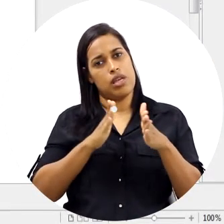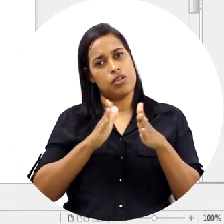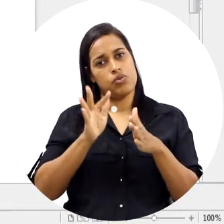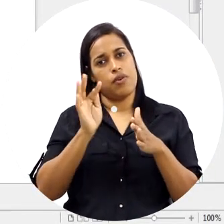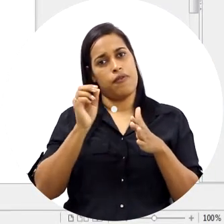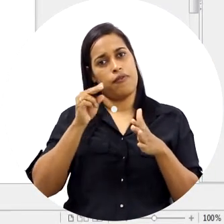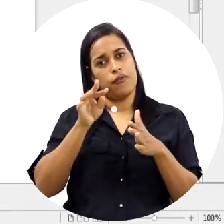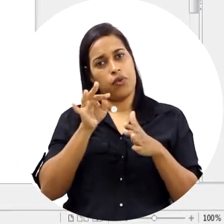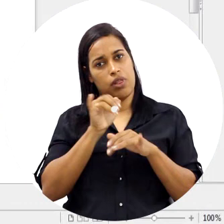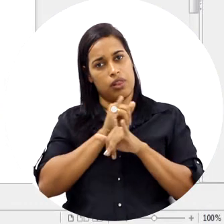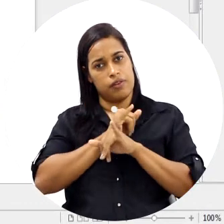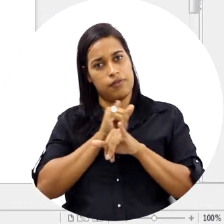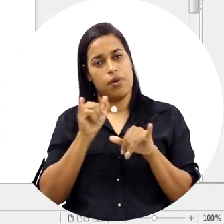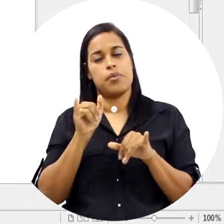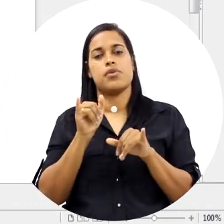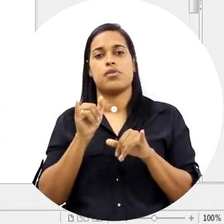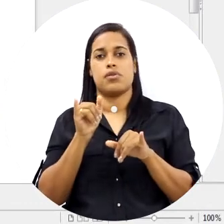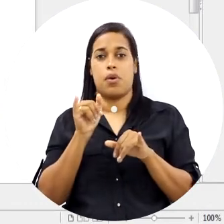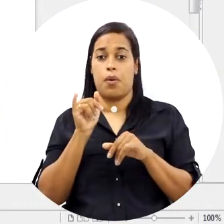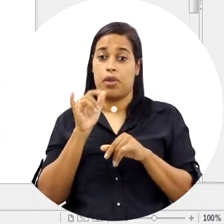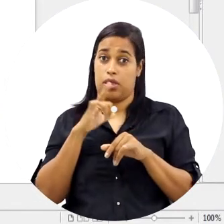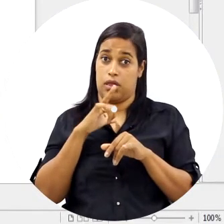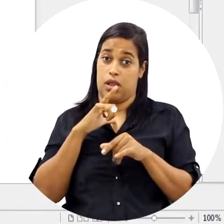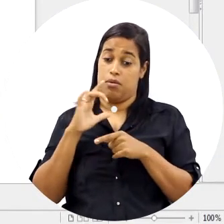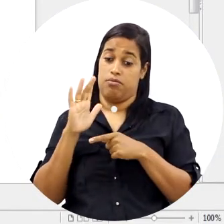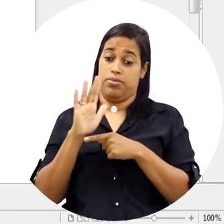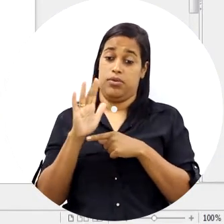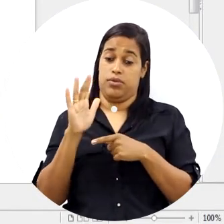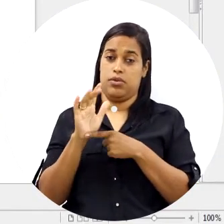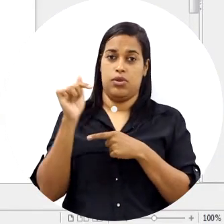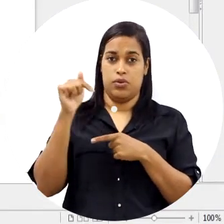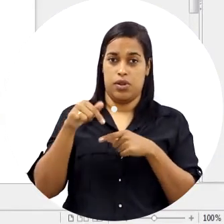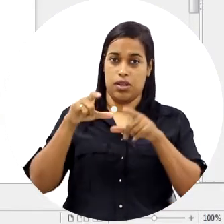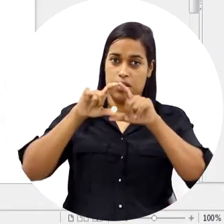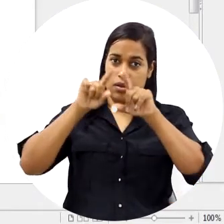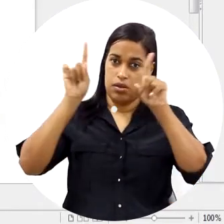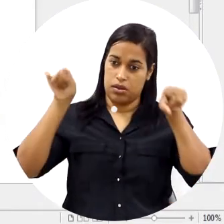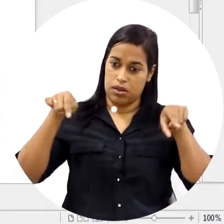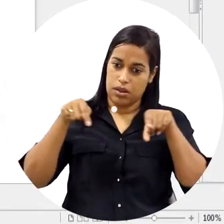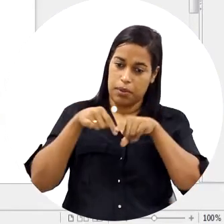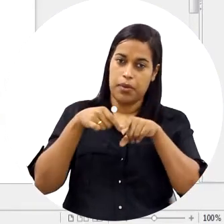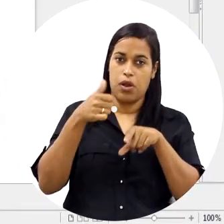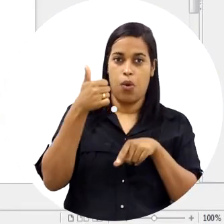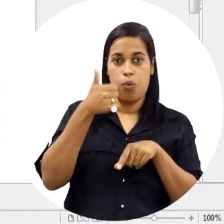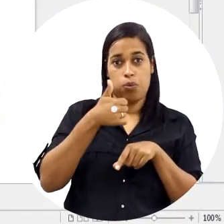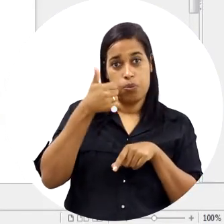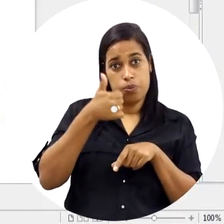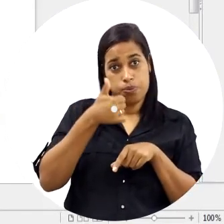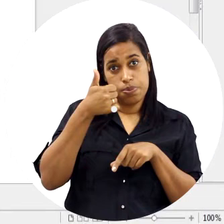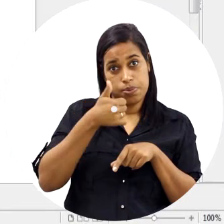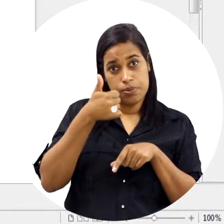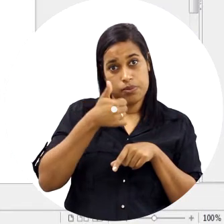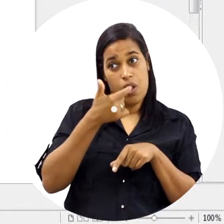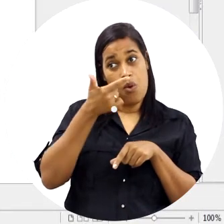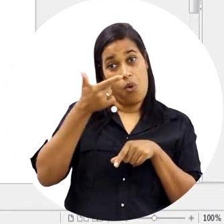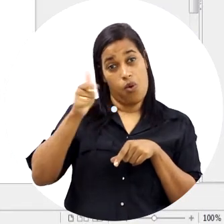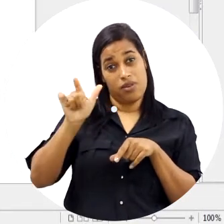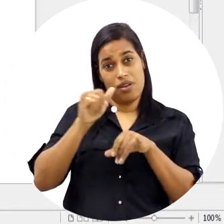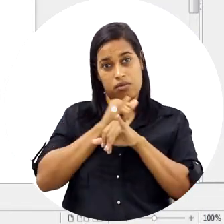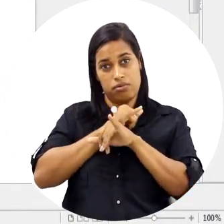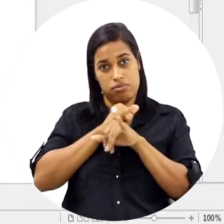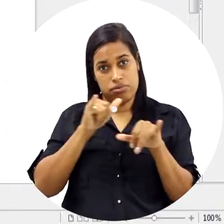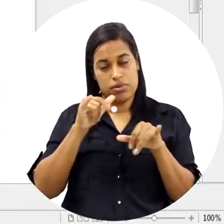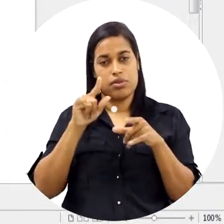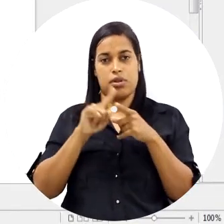Observe aqui que eu tenho mostrado aqui tabelas, planilha 1, que é uma outra fonte de dados que a